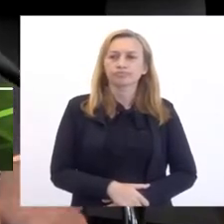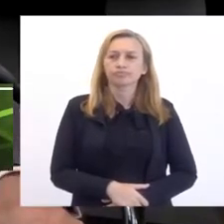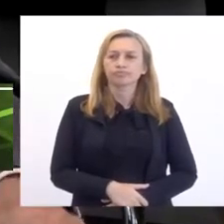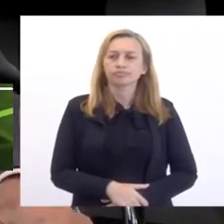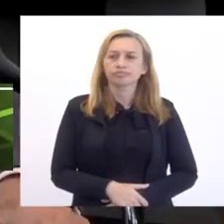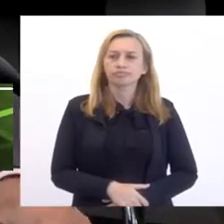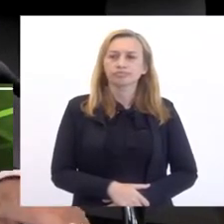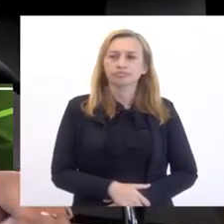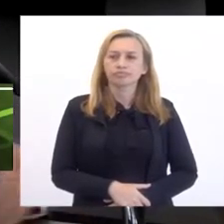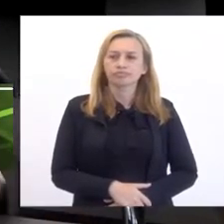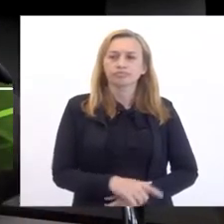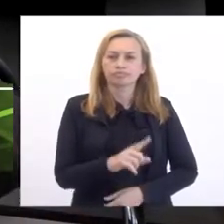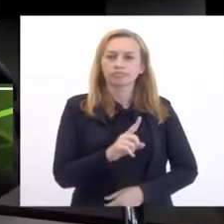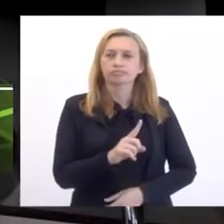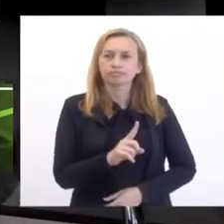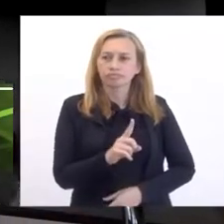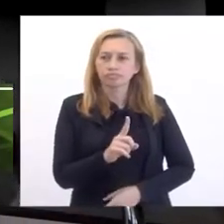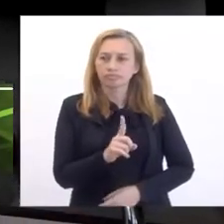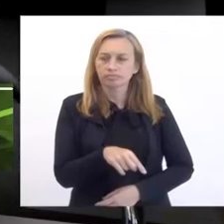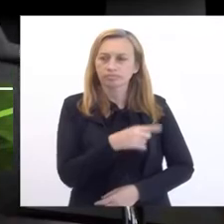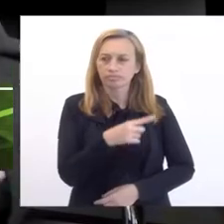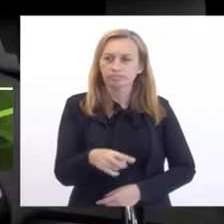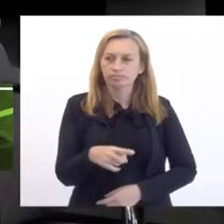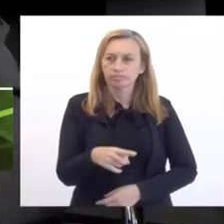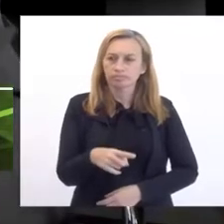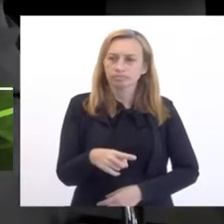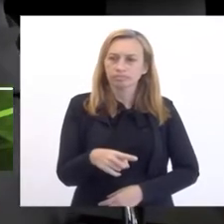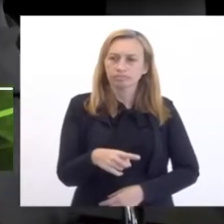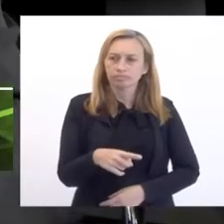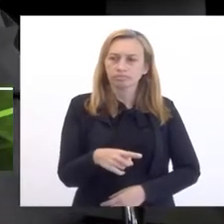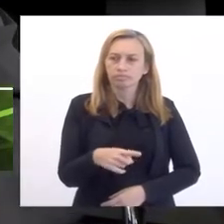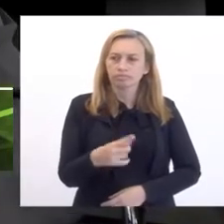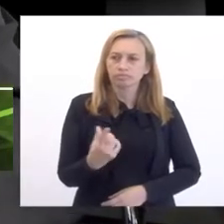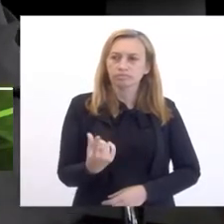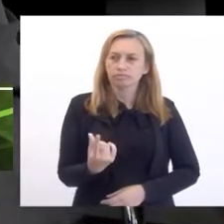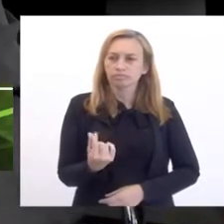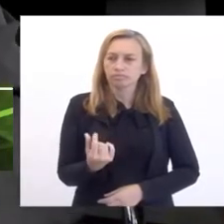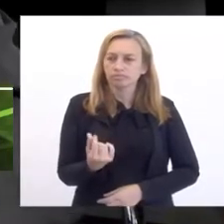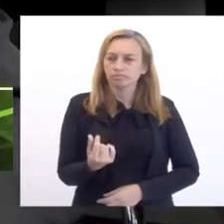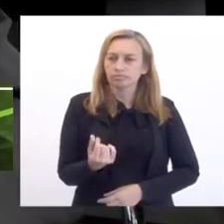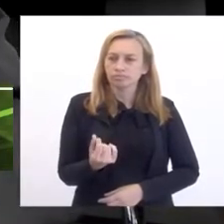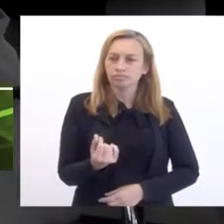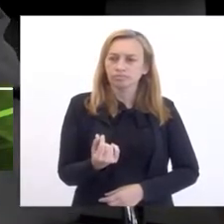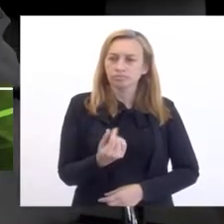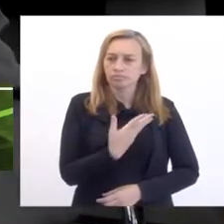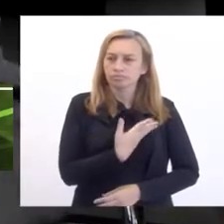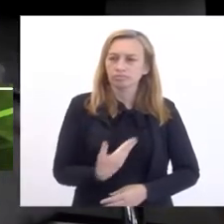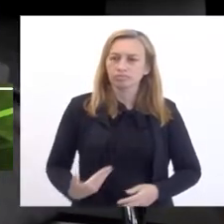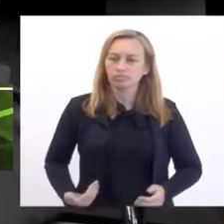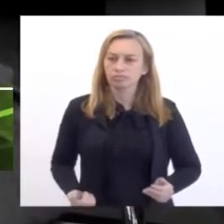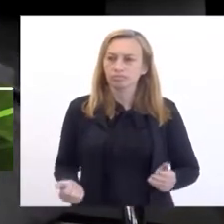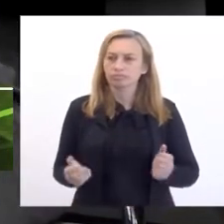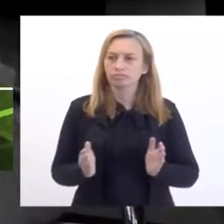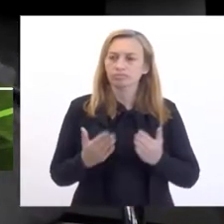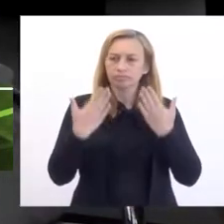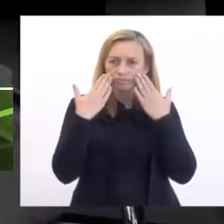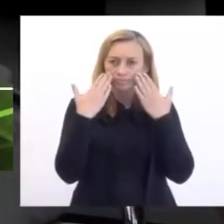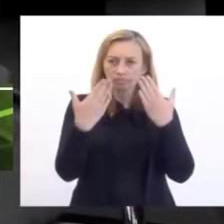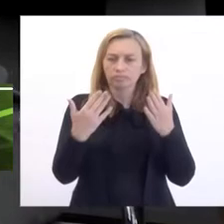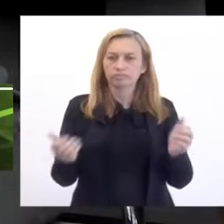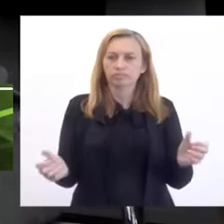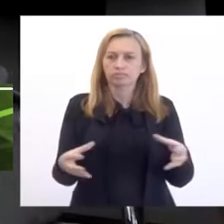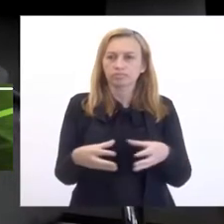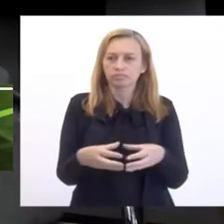rejeição das contas que são apresentadas em conjunto. Eu gostaria de deixar,